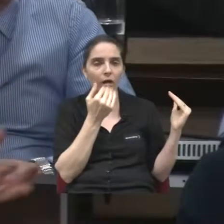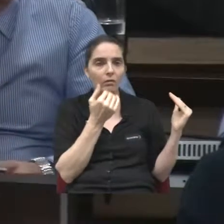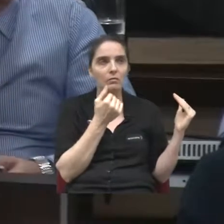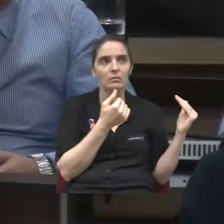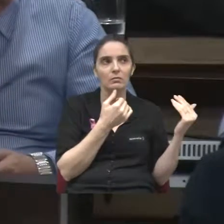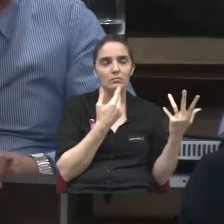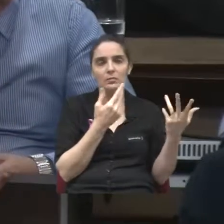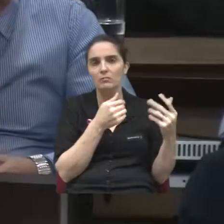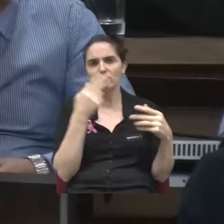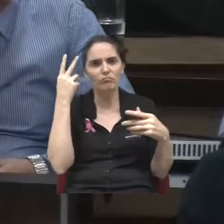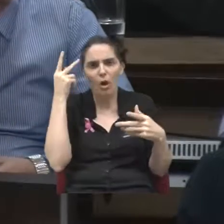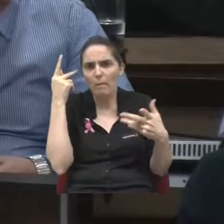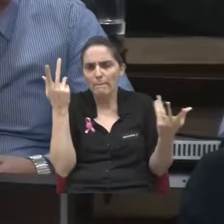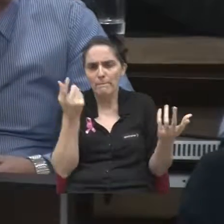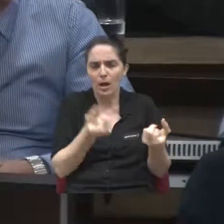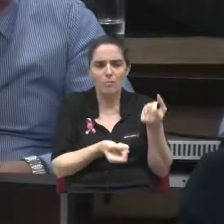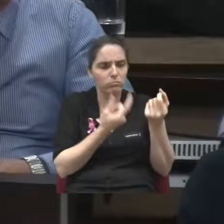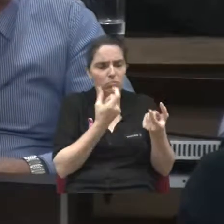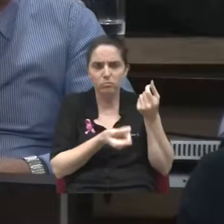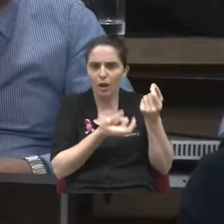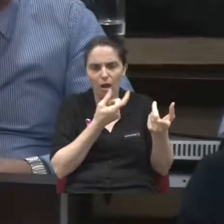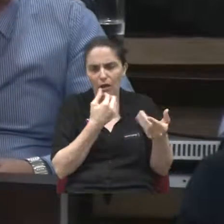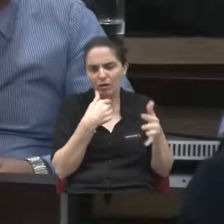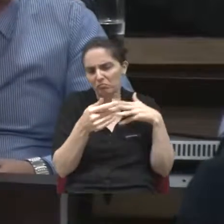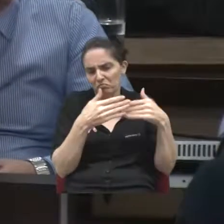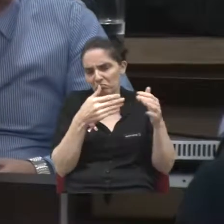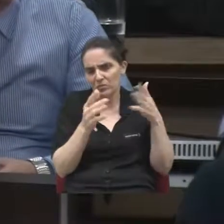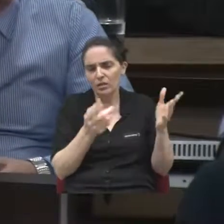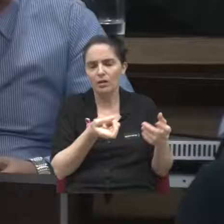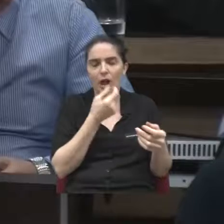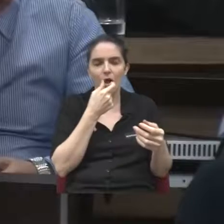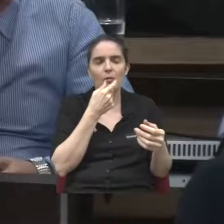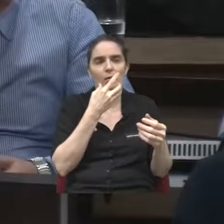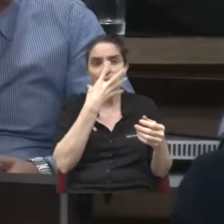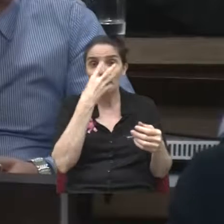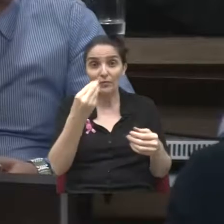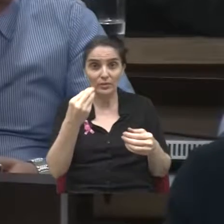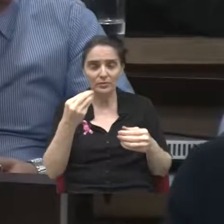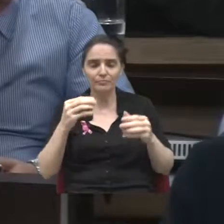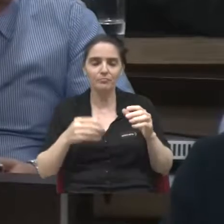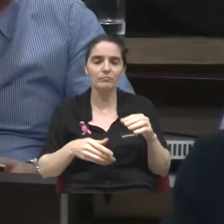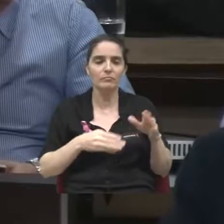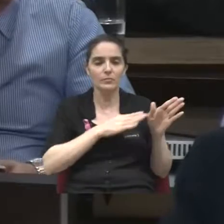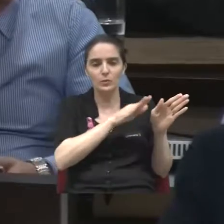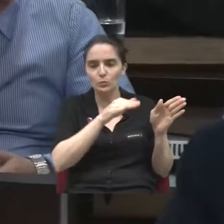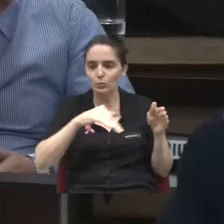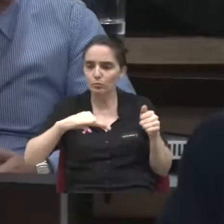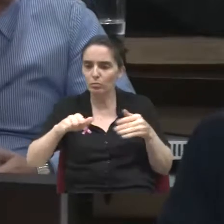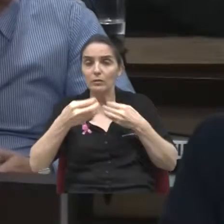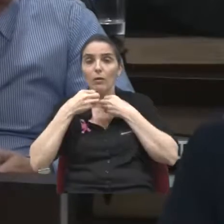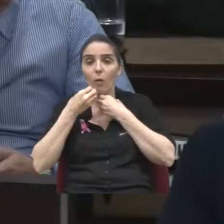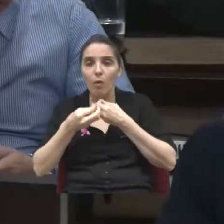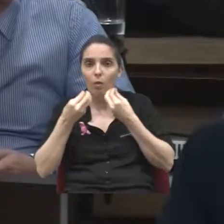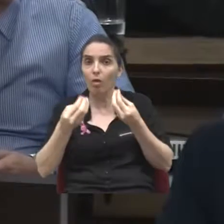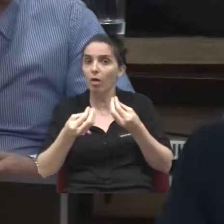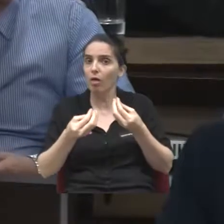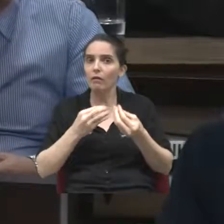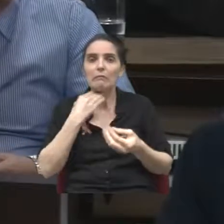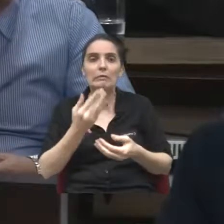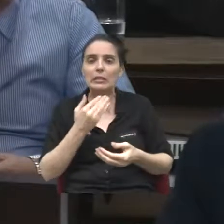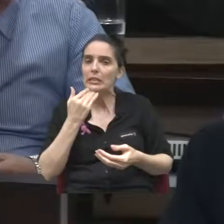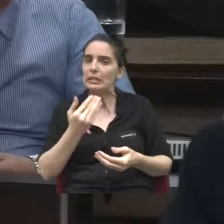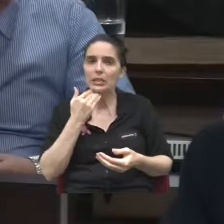uma pipoca, qualquer coisa dentro da van, e ela se engasga e não tem ninguém atrás da van,